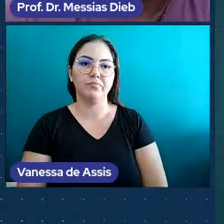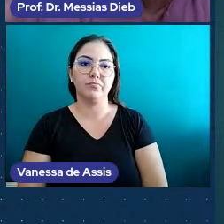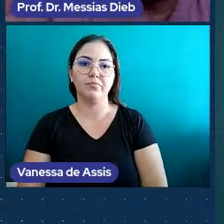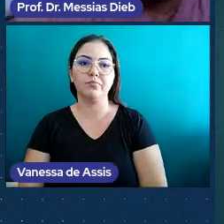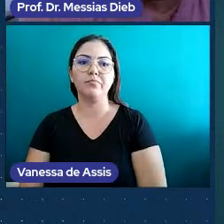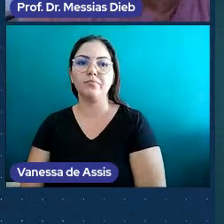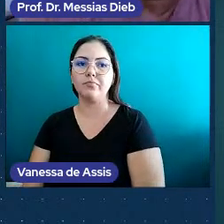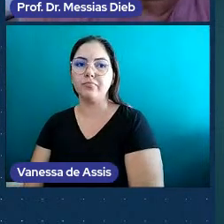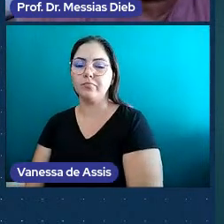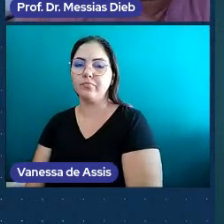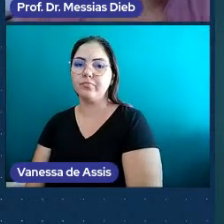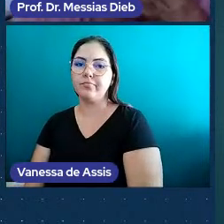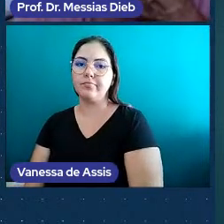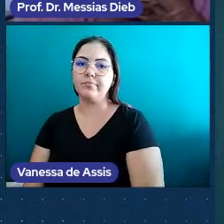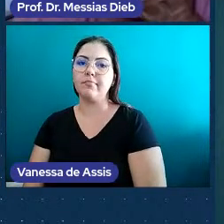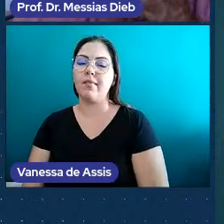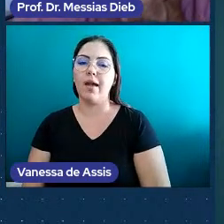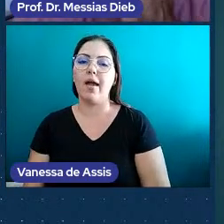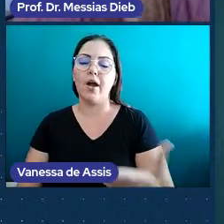dando aqui algumas dicas, né?